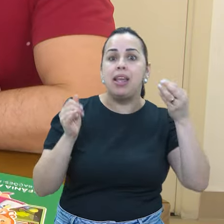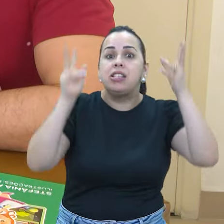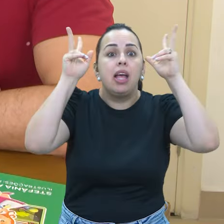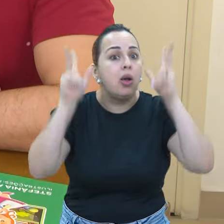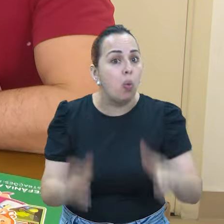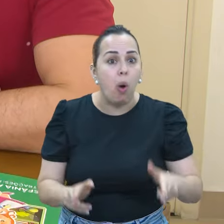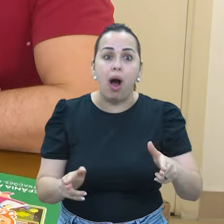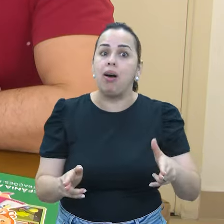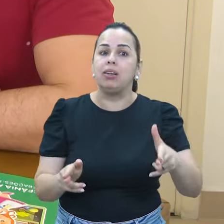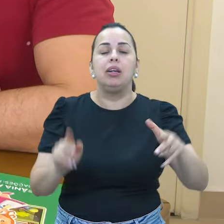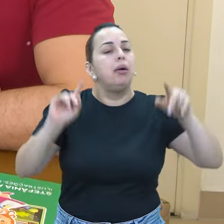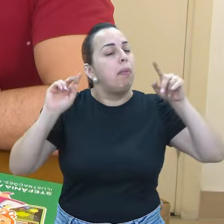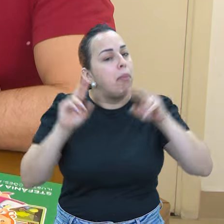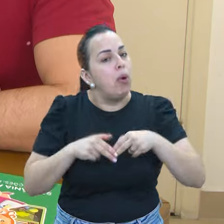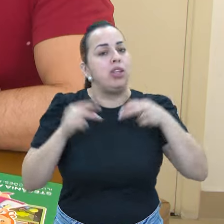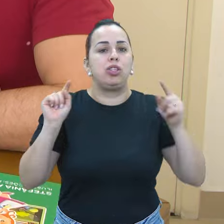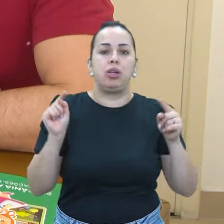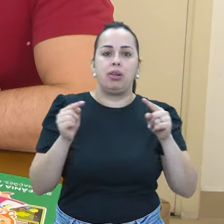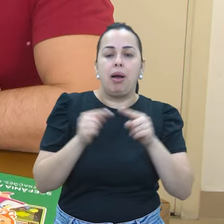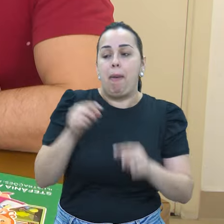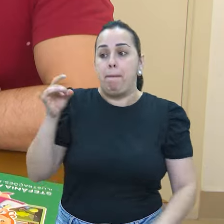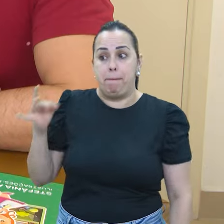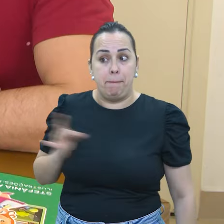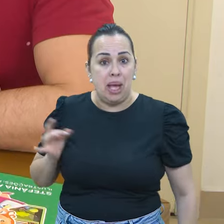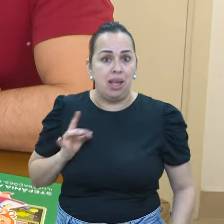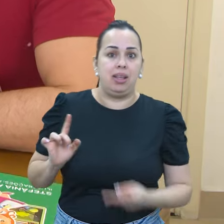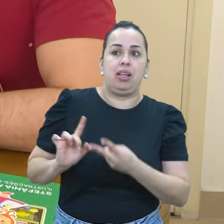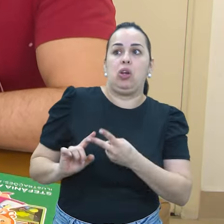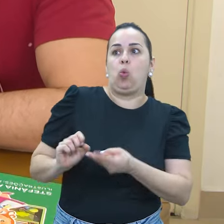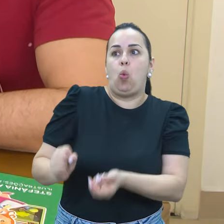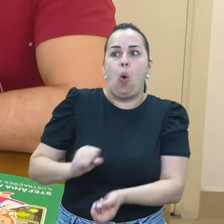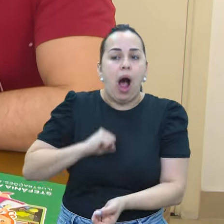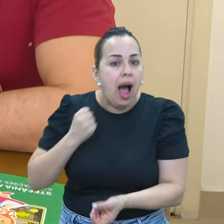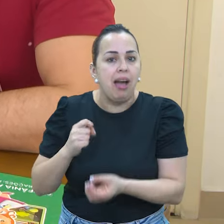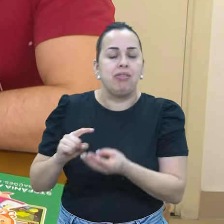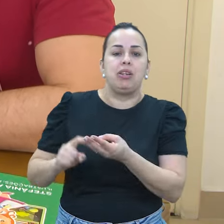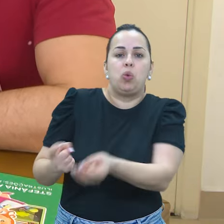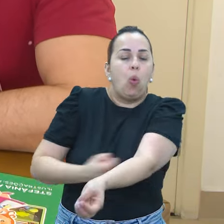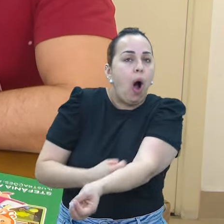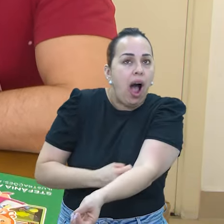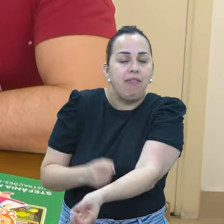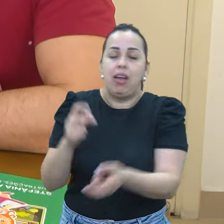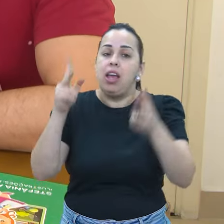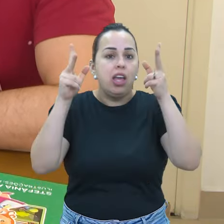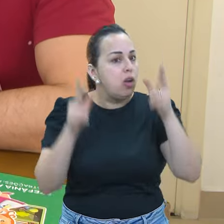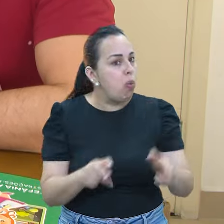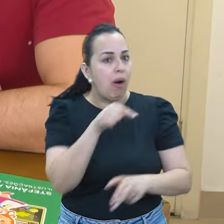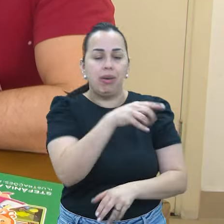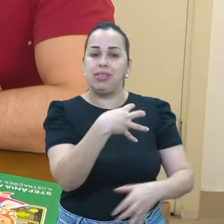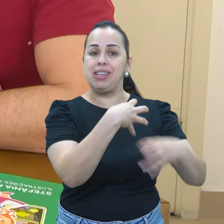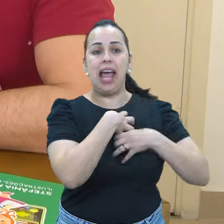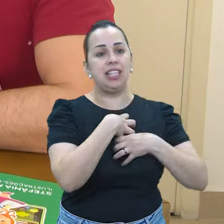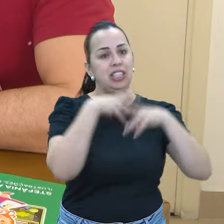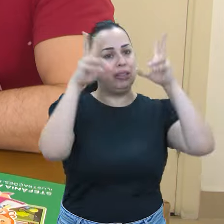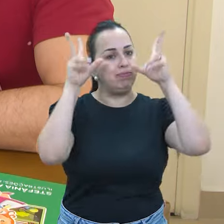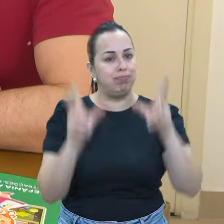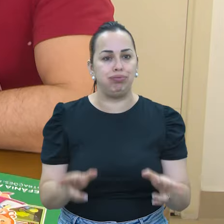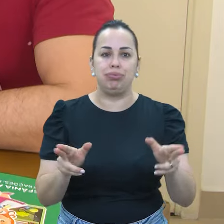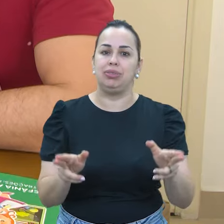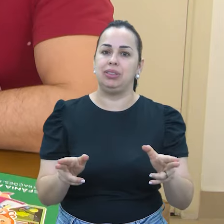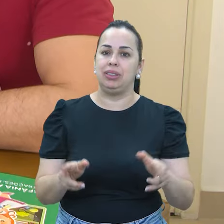né, dos livros, estão contando coisas que eles também vivenciam. Então, se identificam, né, e se mostram com